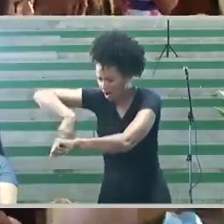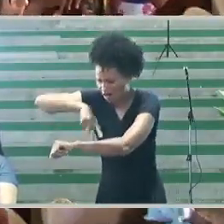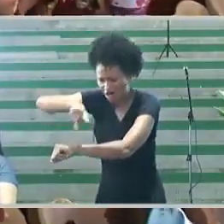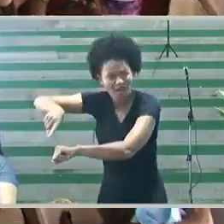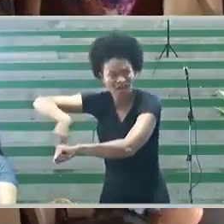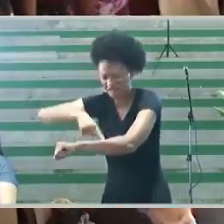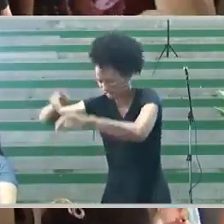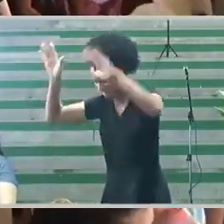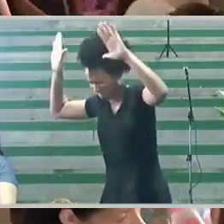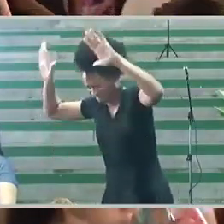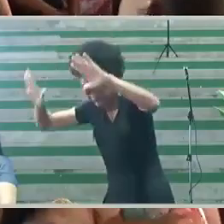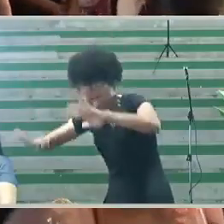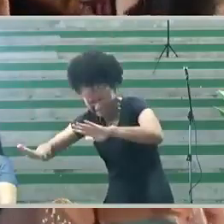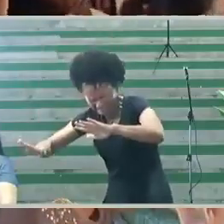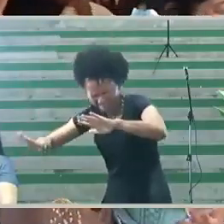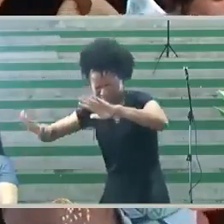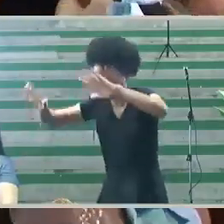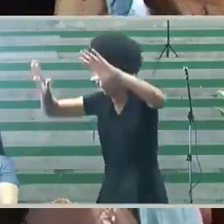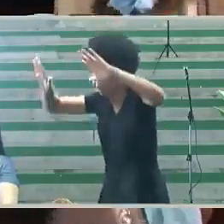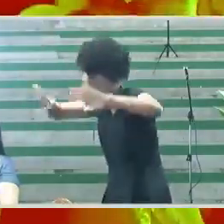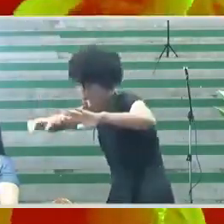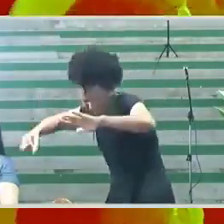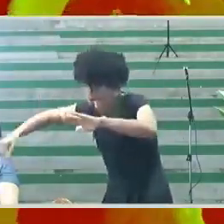santo, santo,